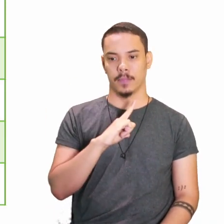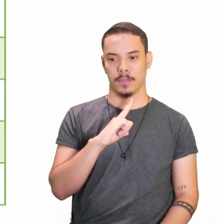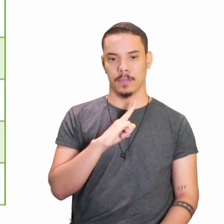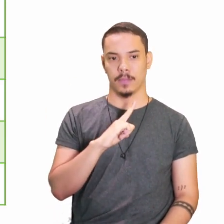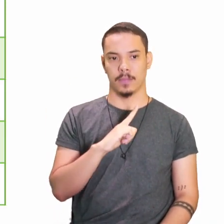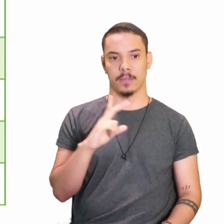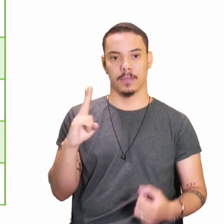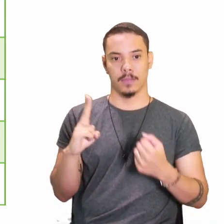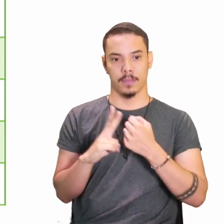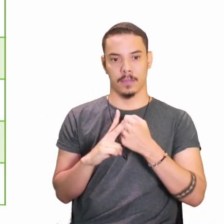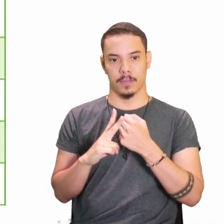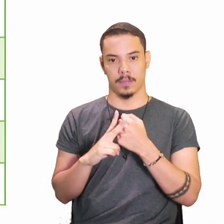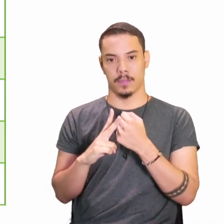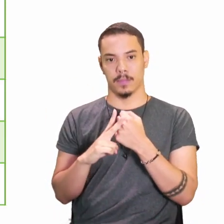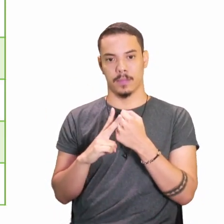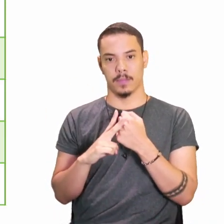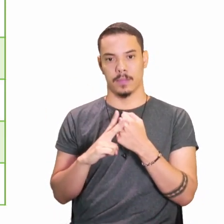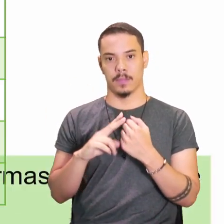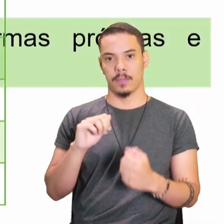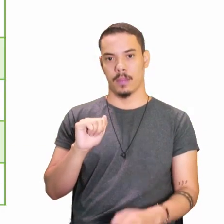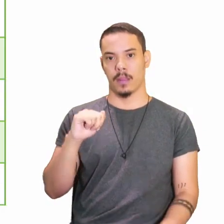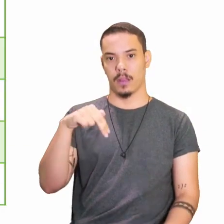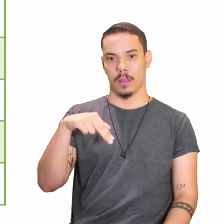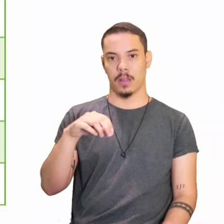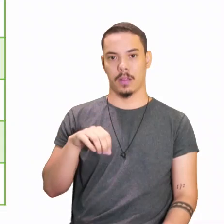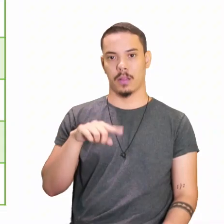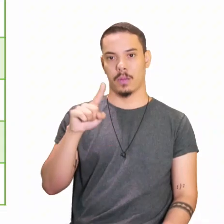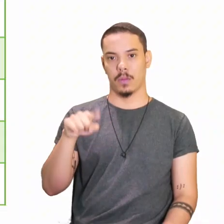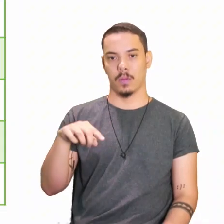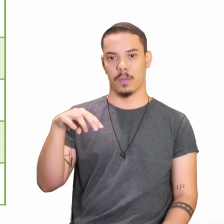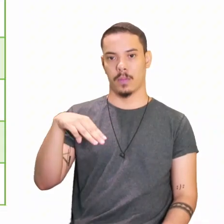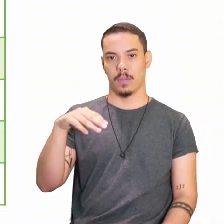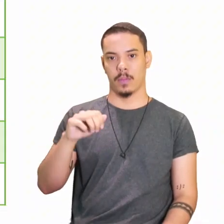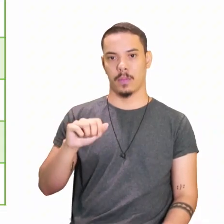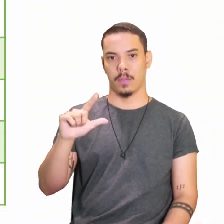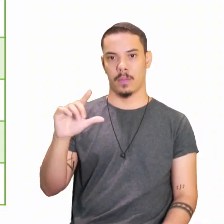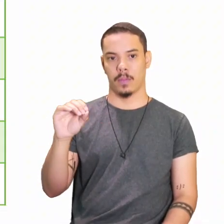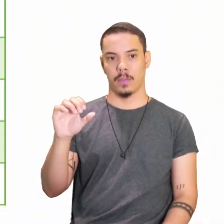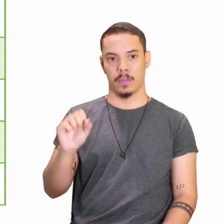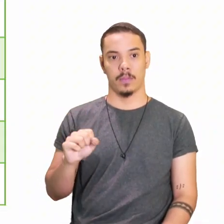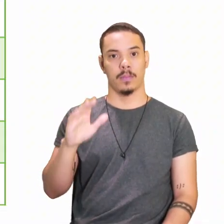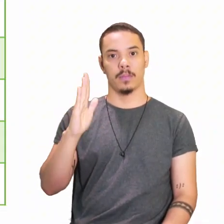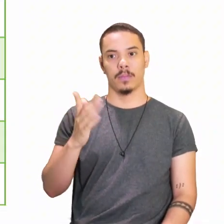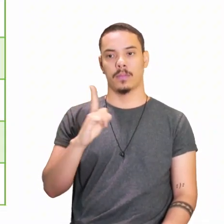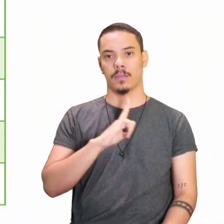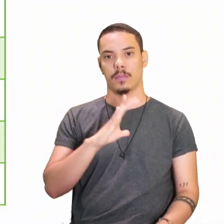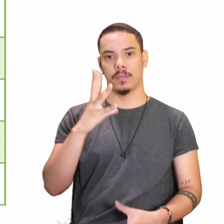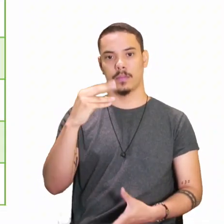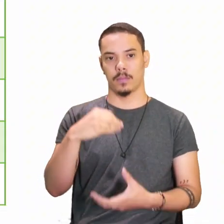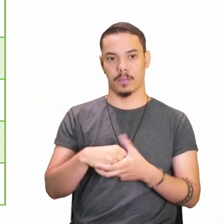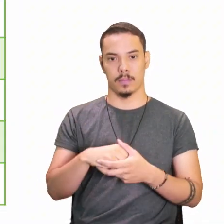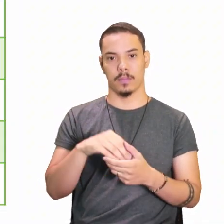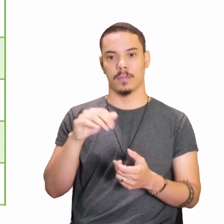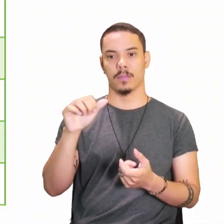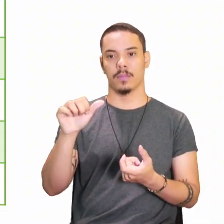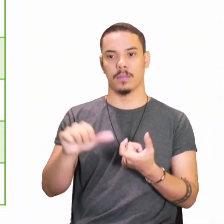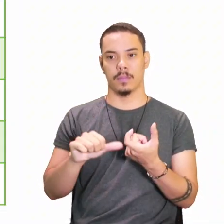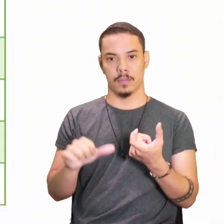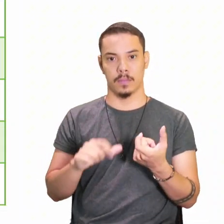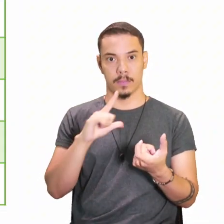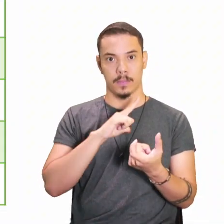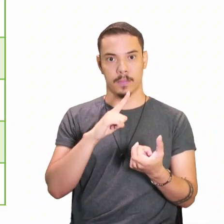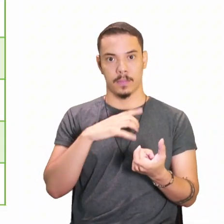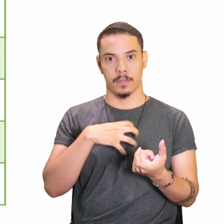os verbos anômalos é são aqueles que divulgação possui formas